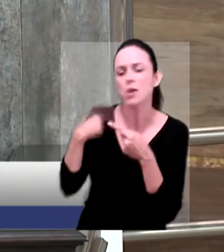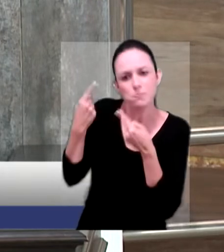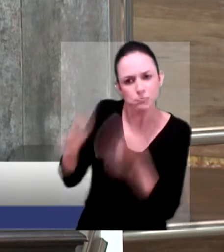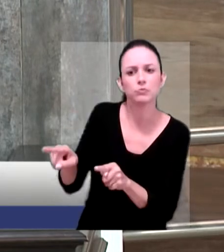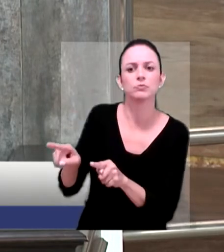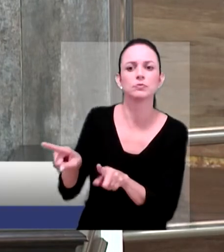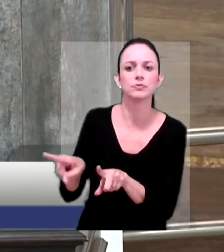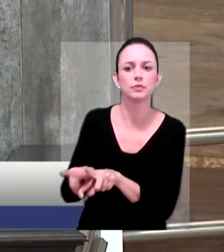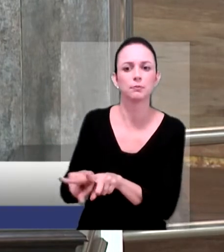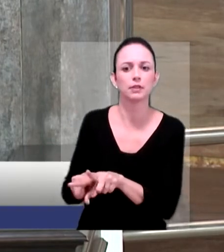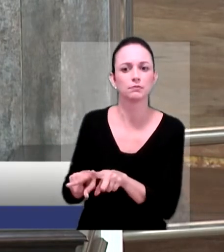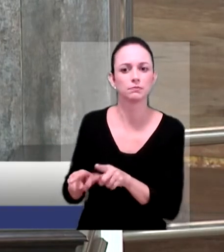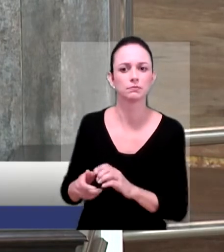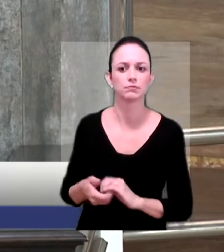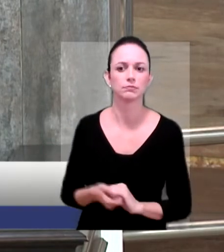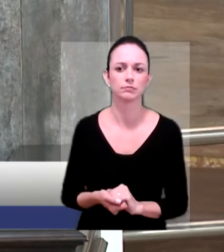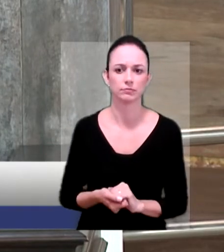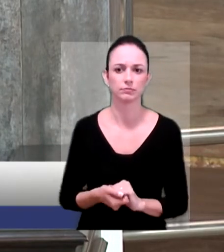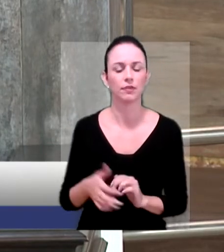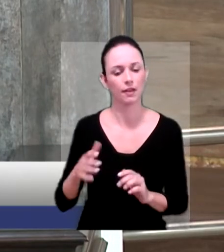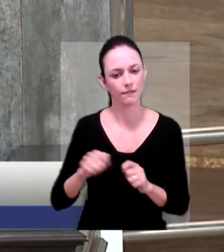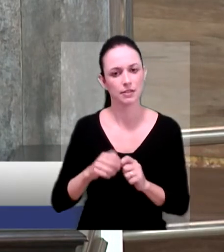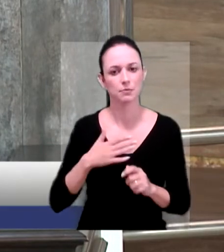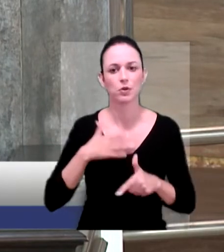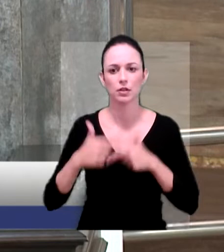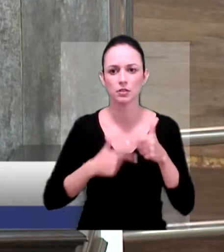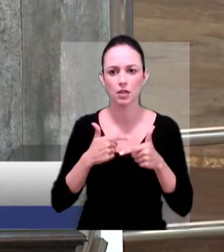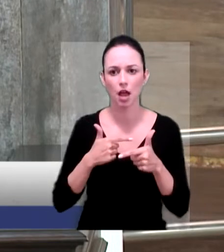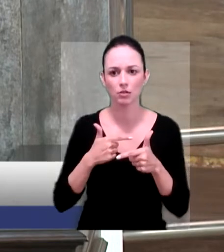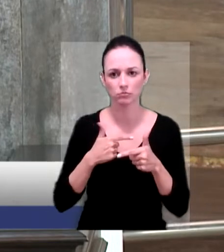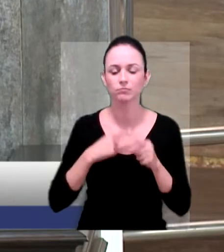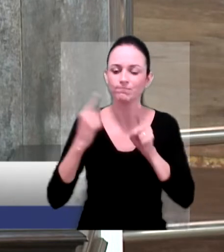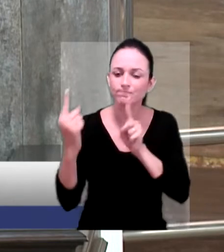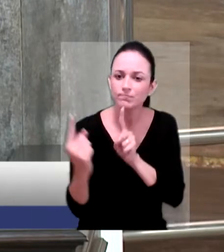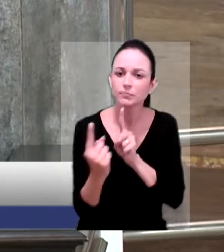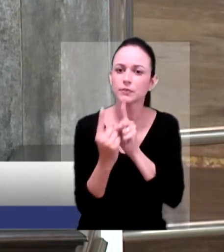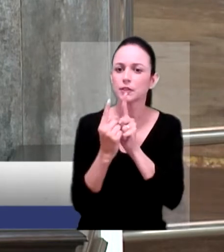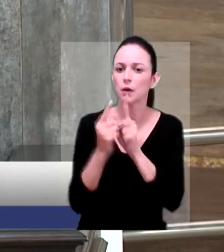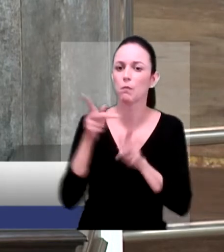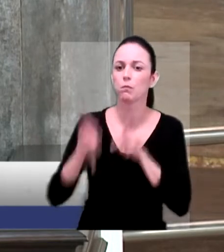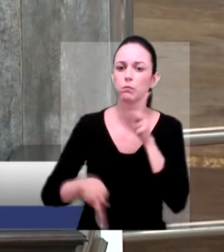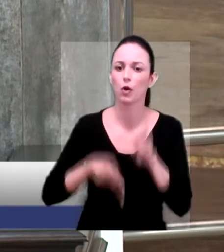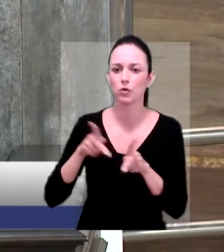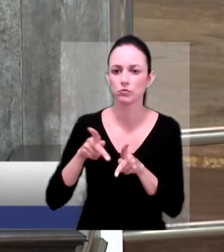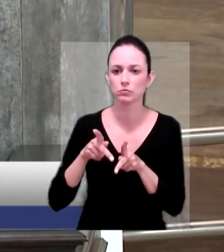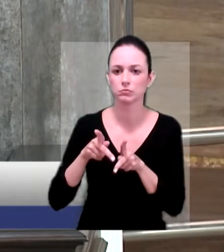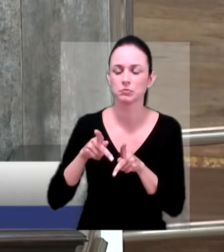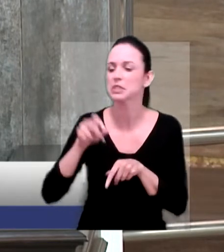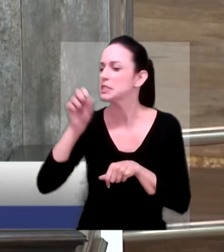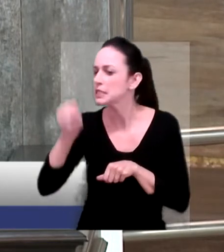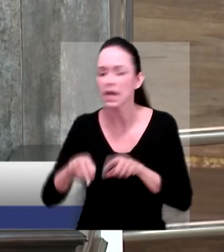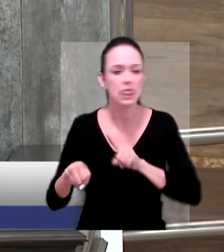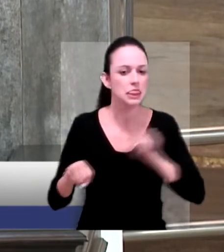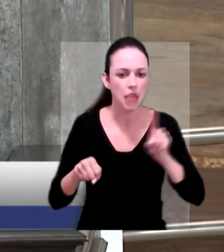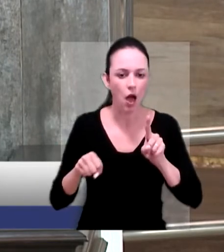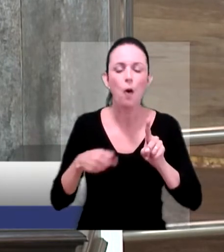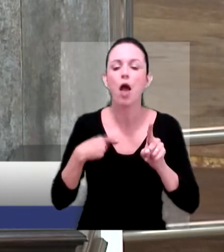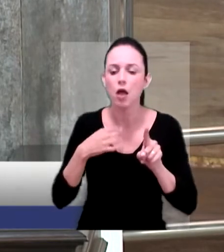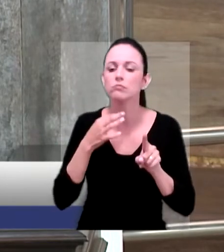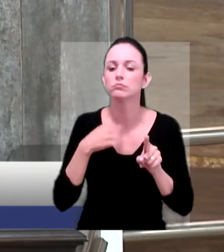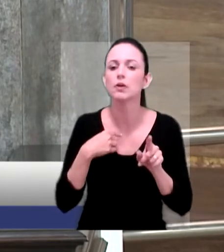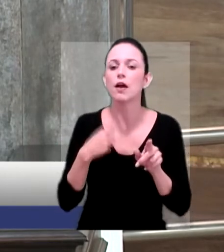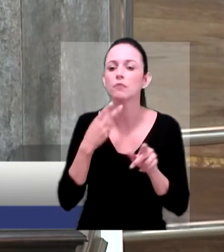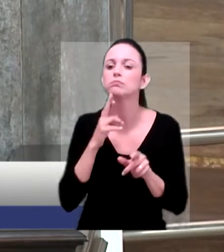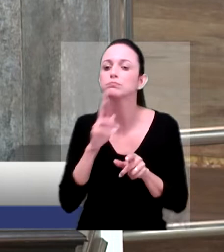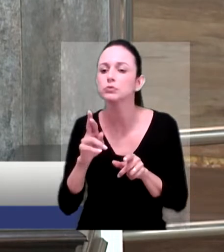E fazer o meu trabalho, atender a população, pelo sim, pelo não, dar uma satisfação. Então é assim